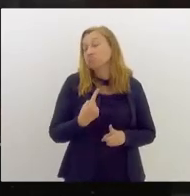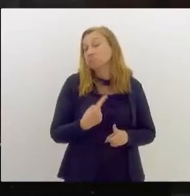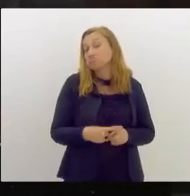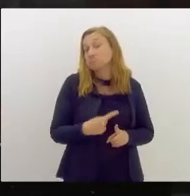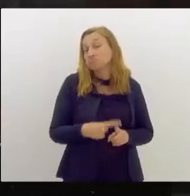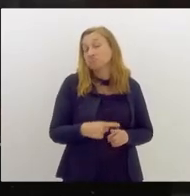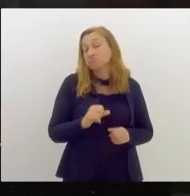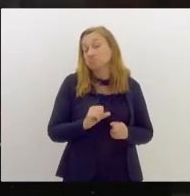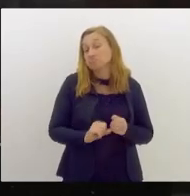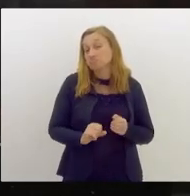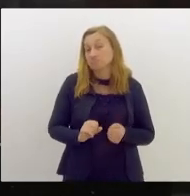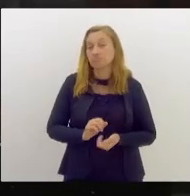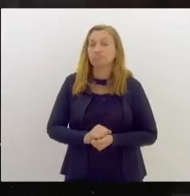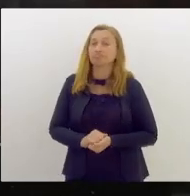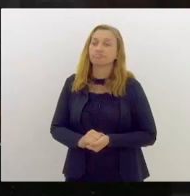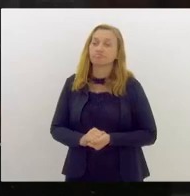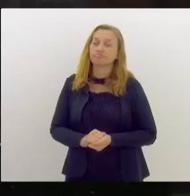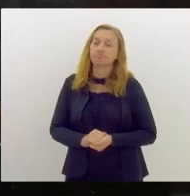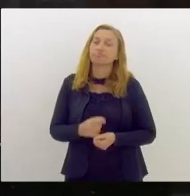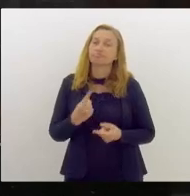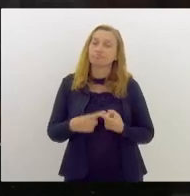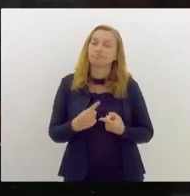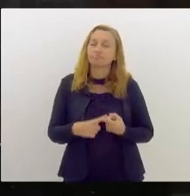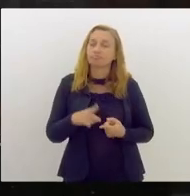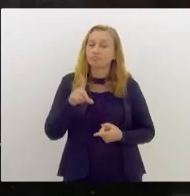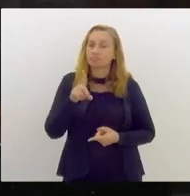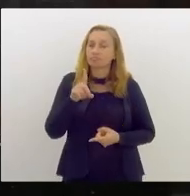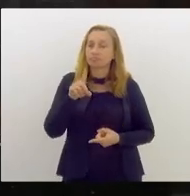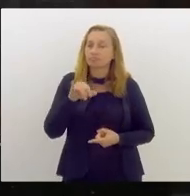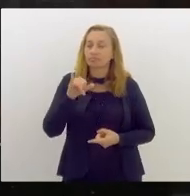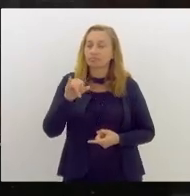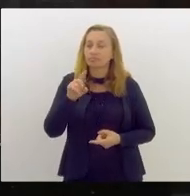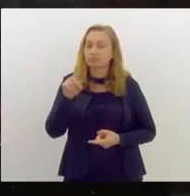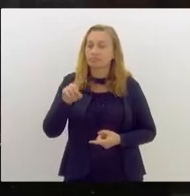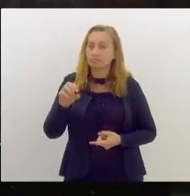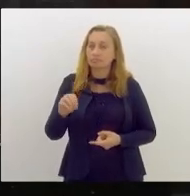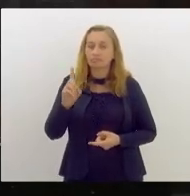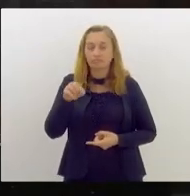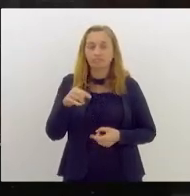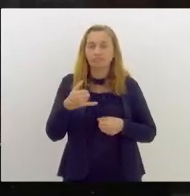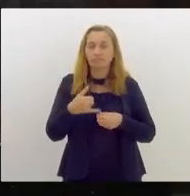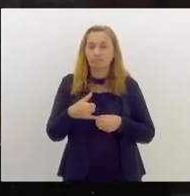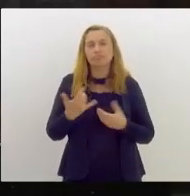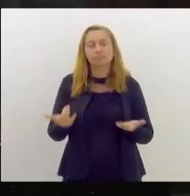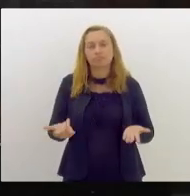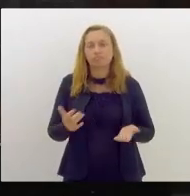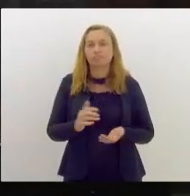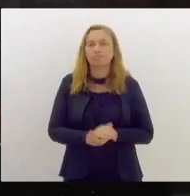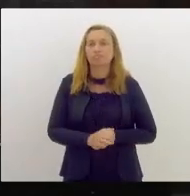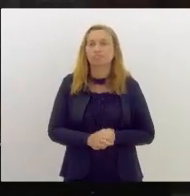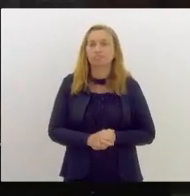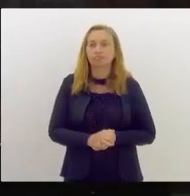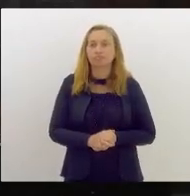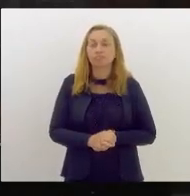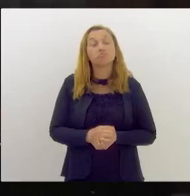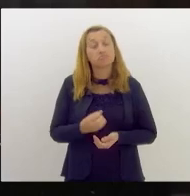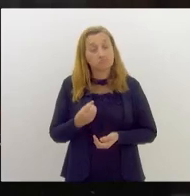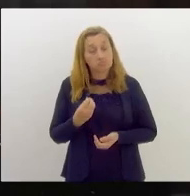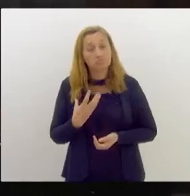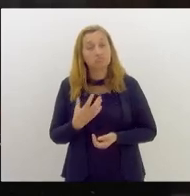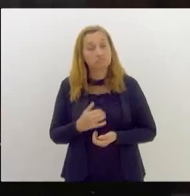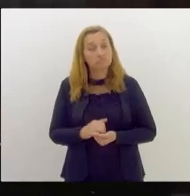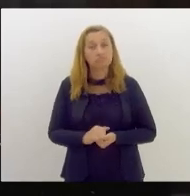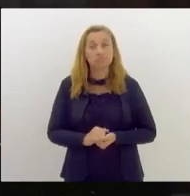que o fizemos porque o diesel de fato é um combustível que é bem essencial